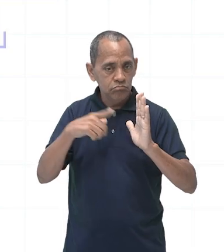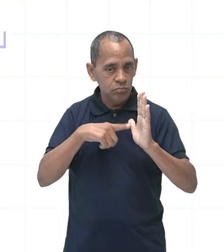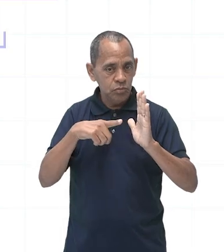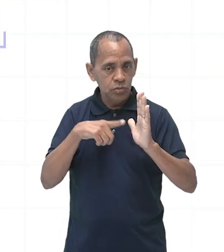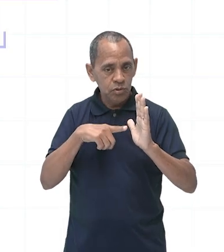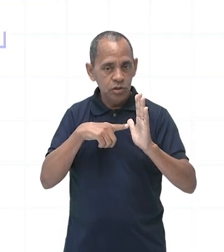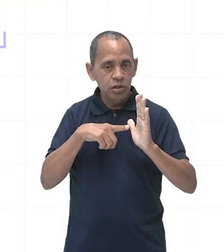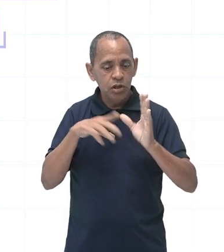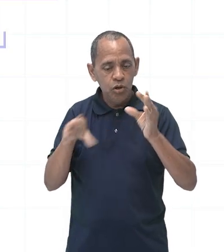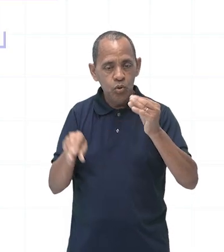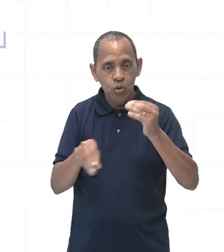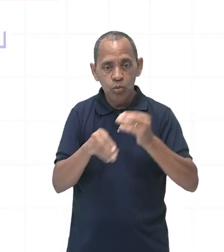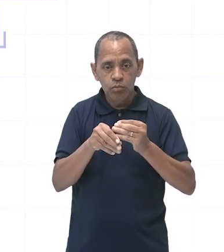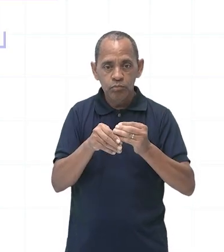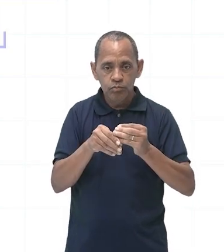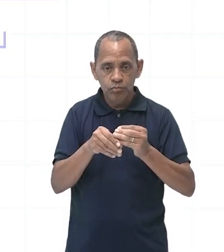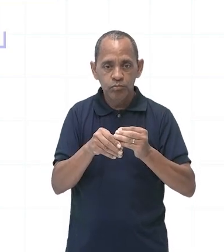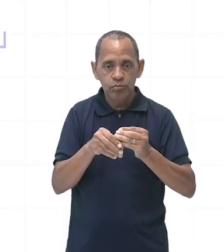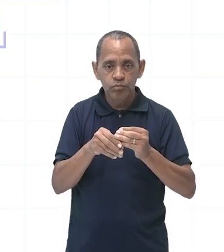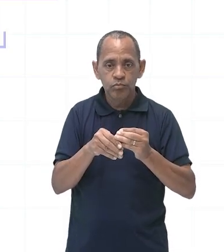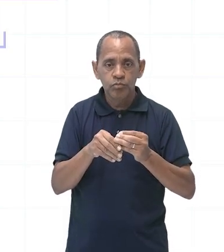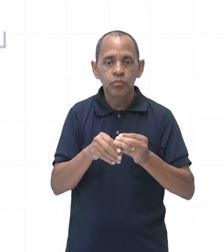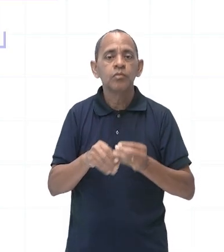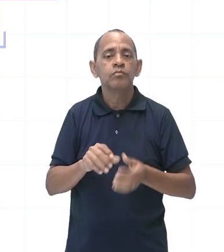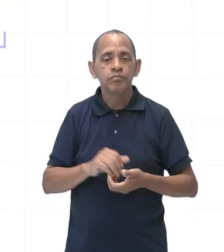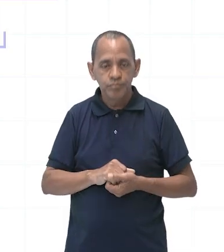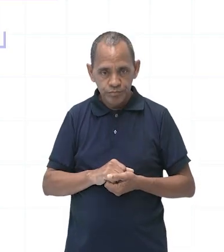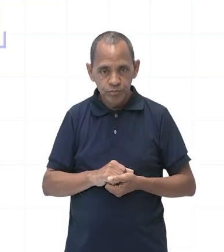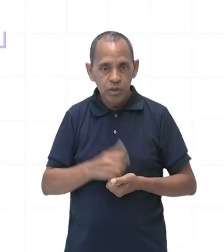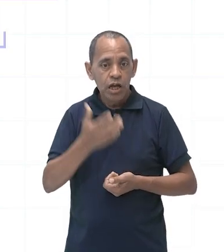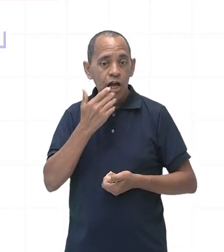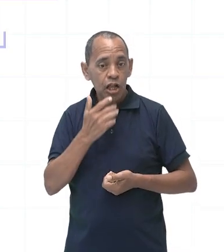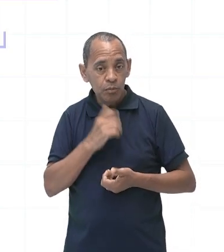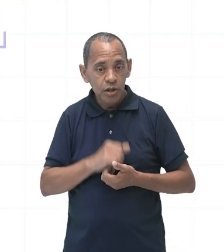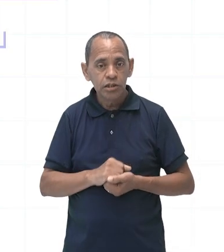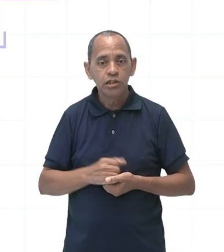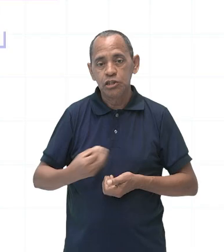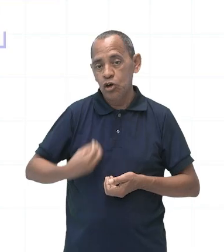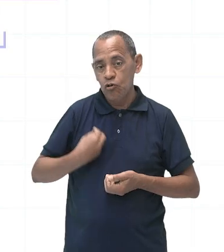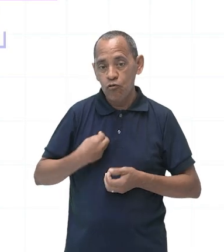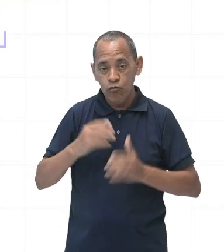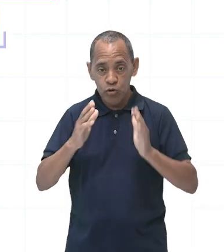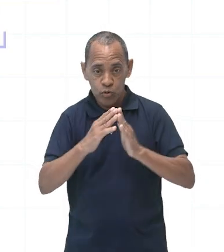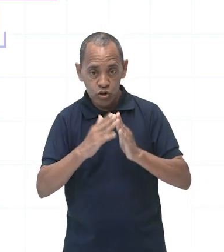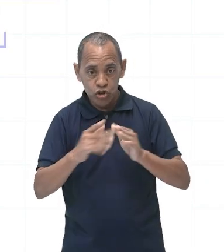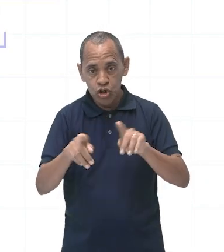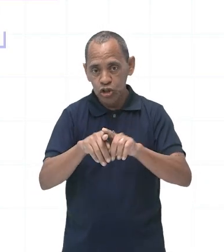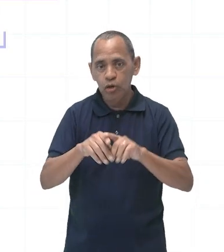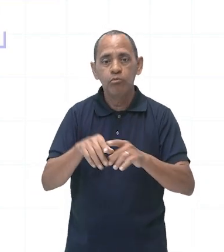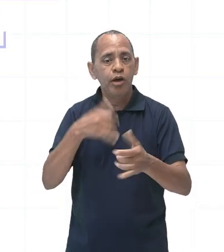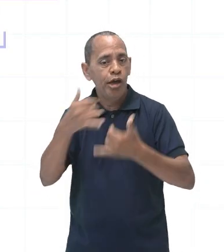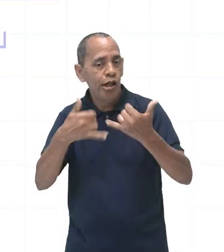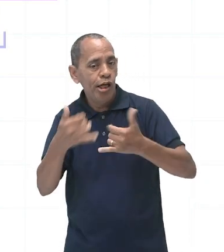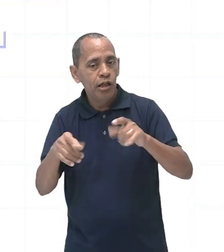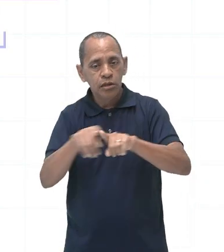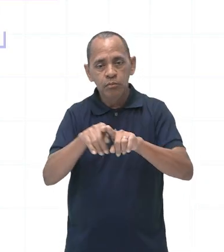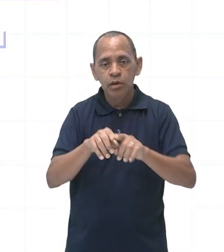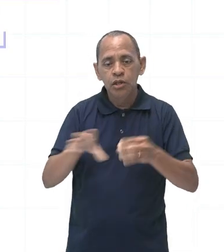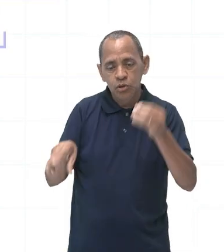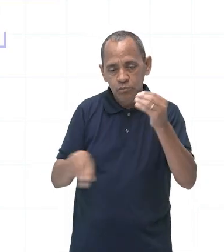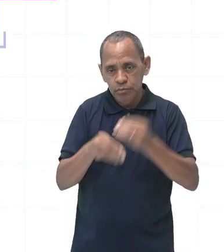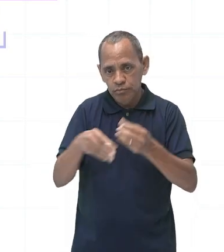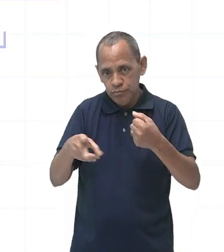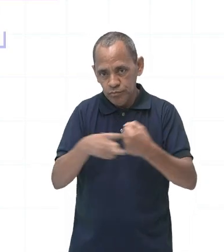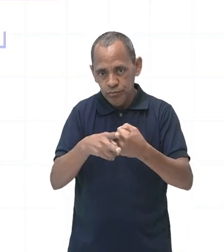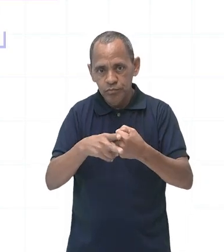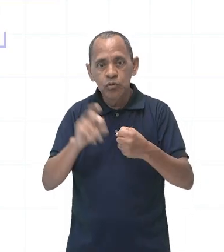termo direito é um termo, é um nome que precisa de complemento, né? Então, a alimentação, a habitação, recreação e todo o restante é complemento nominal, mas